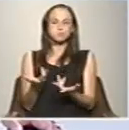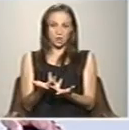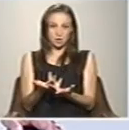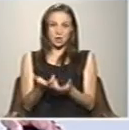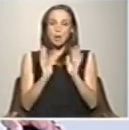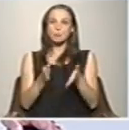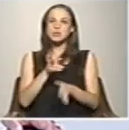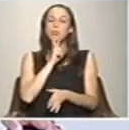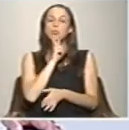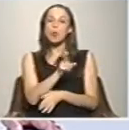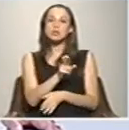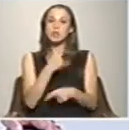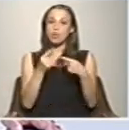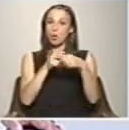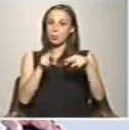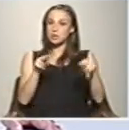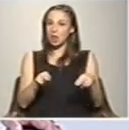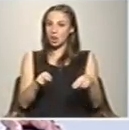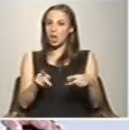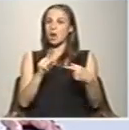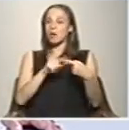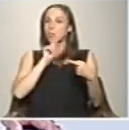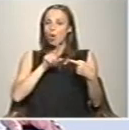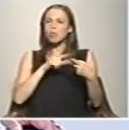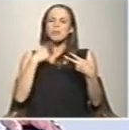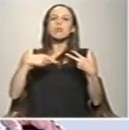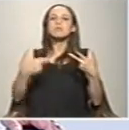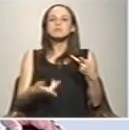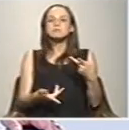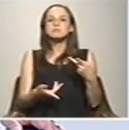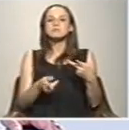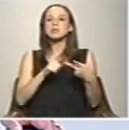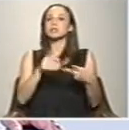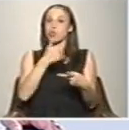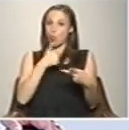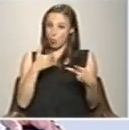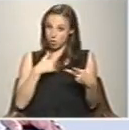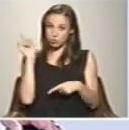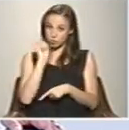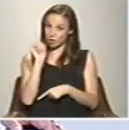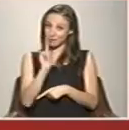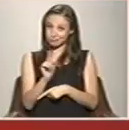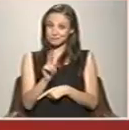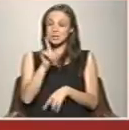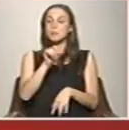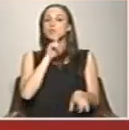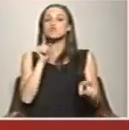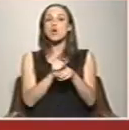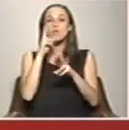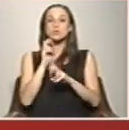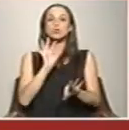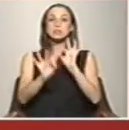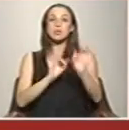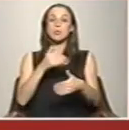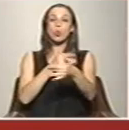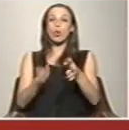respostas. A resposta respostas. Nem sempre é hospitalar. Pode ser hospitalar num primeiro momento, mas depois não é? Hospitalar é a questão da saúde, e, simultaneamente, à investigação e ao tratamento clínico,